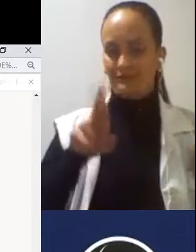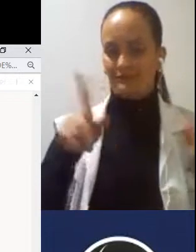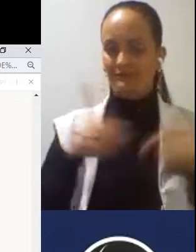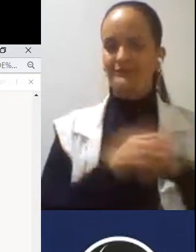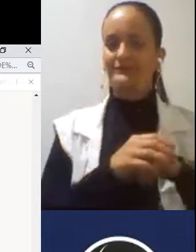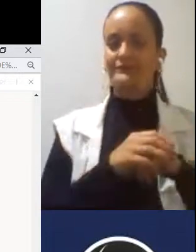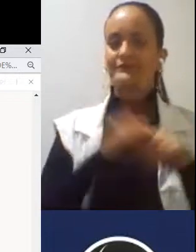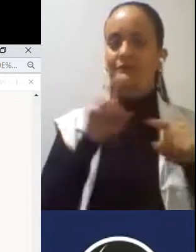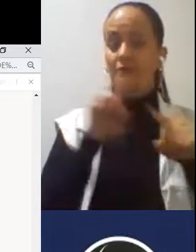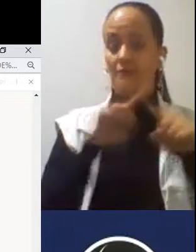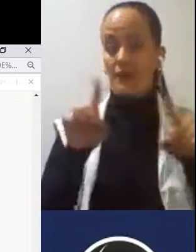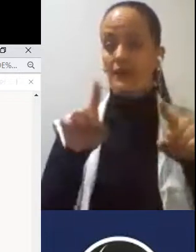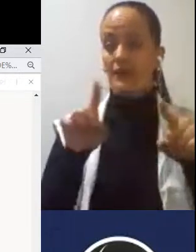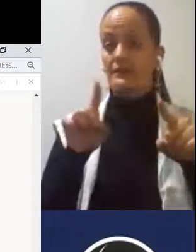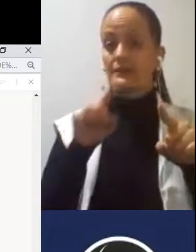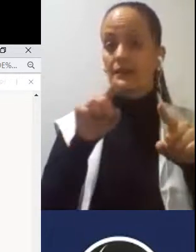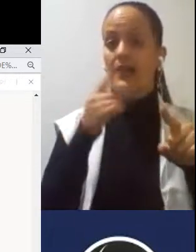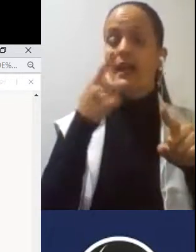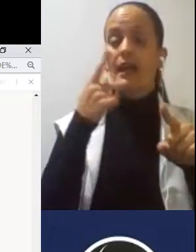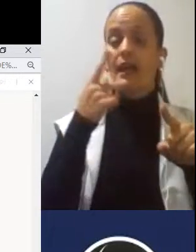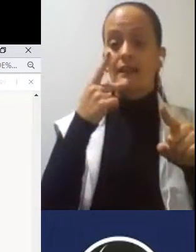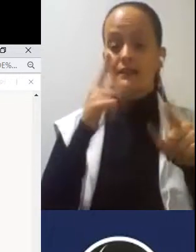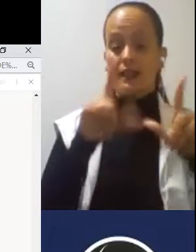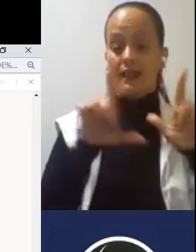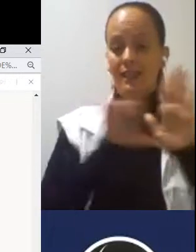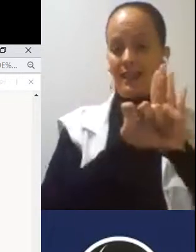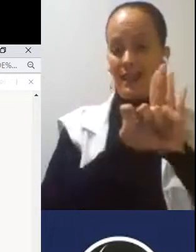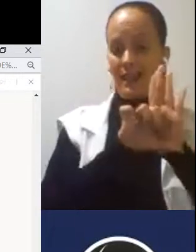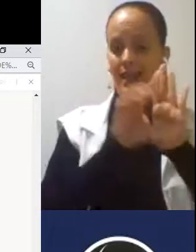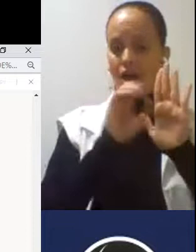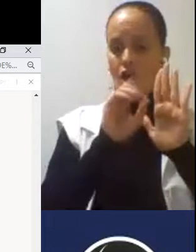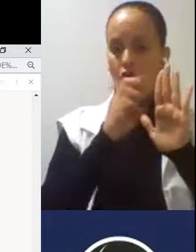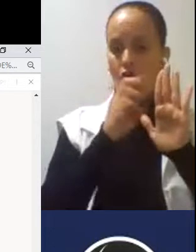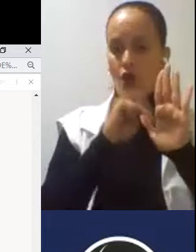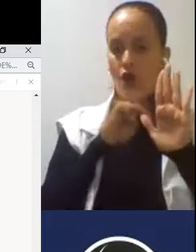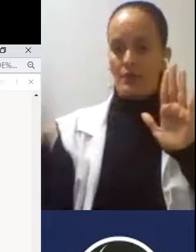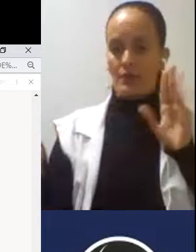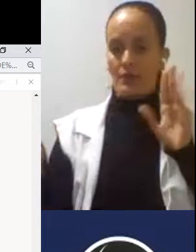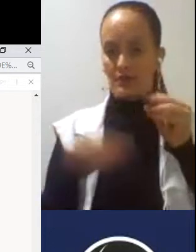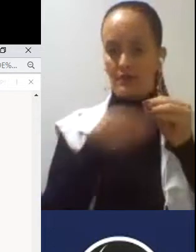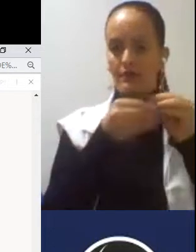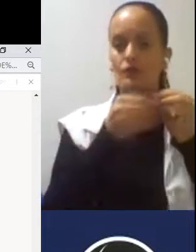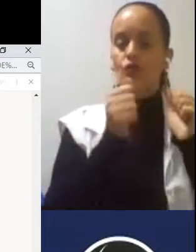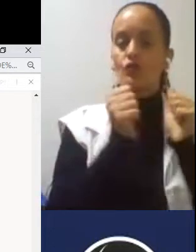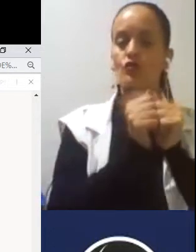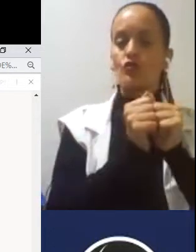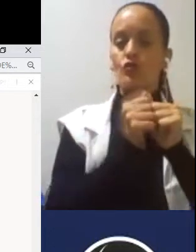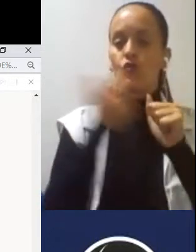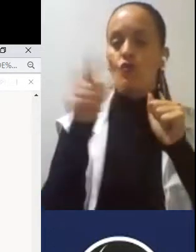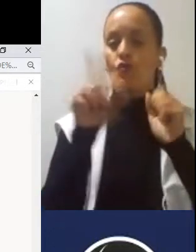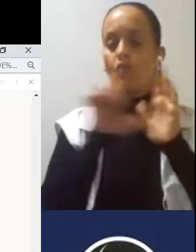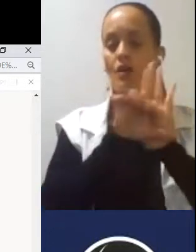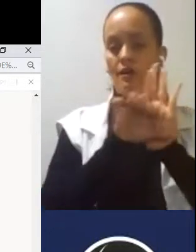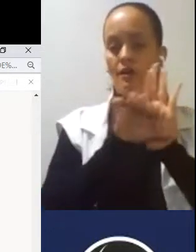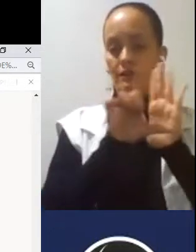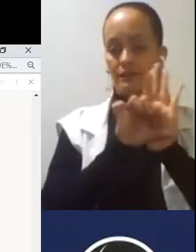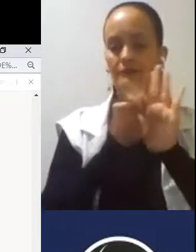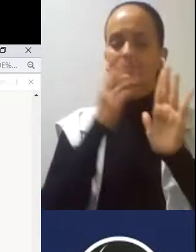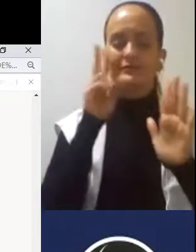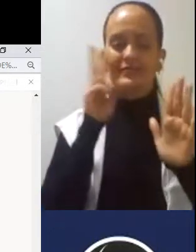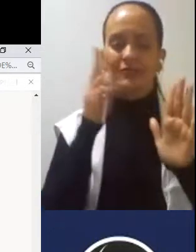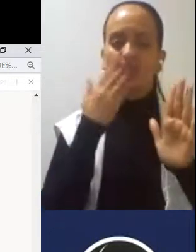Kirchhoff, elas complementam a lei de Ohm, certo? Porque as leis de Kirchhoff, elas vão variar de acordo com os tipos de circuito. Vocês lembram lá que a